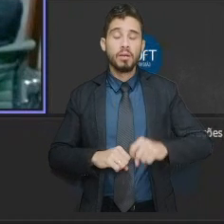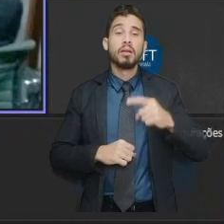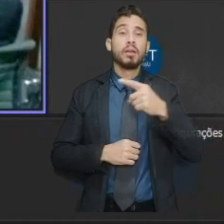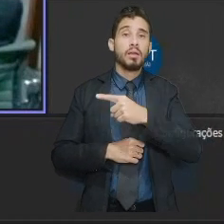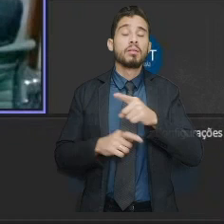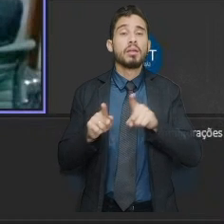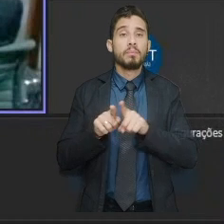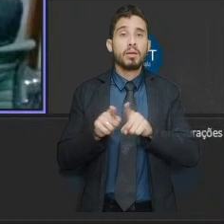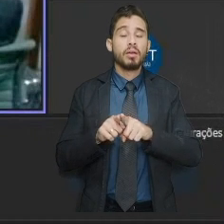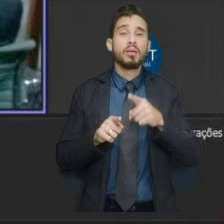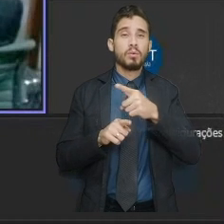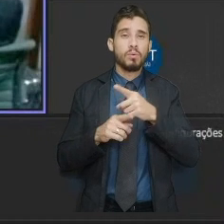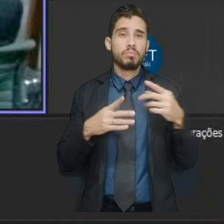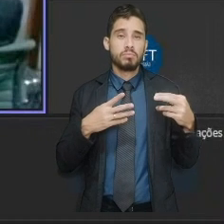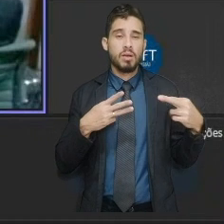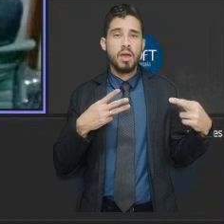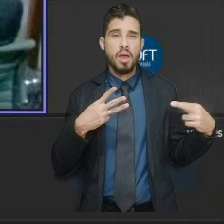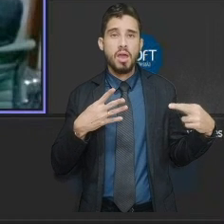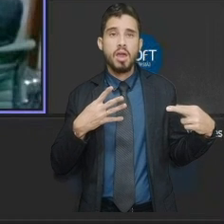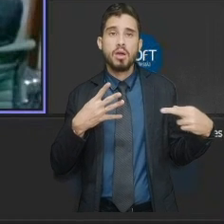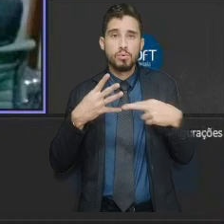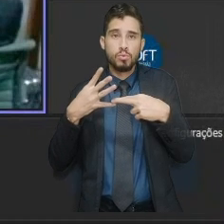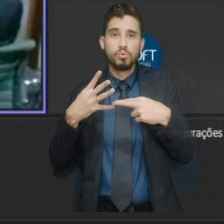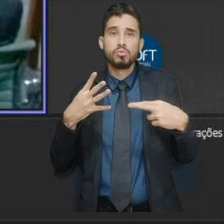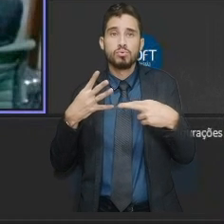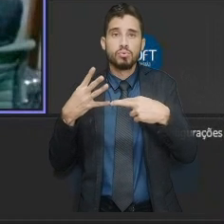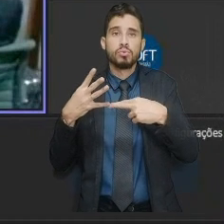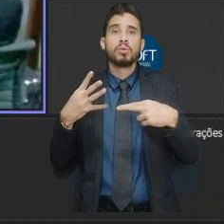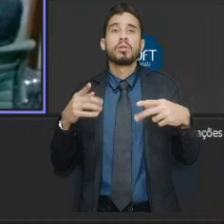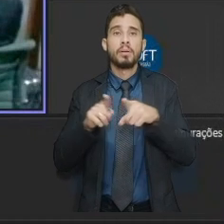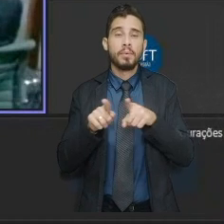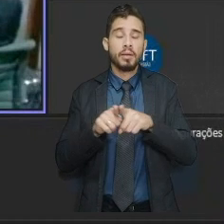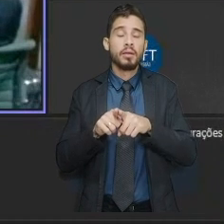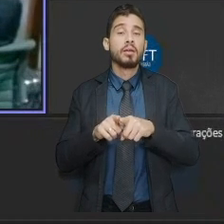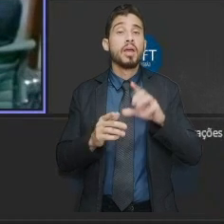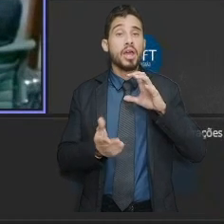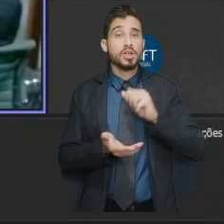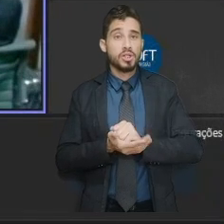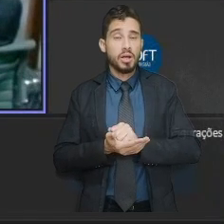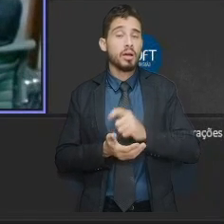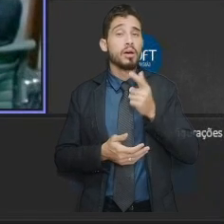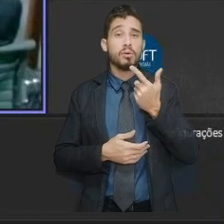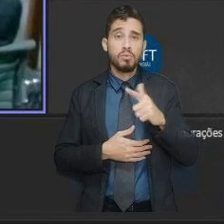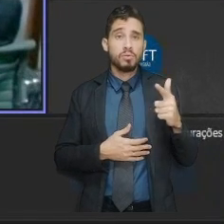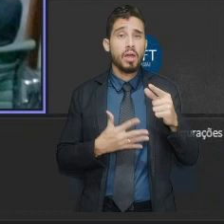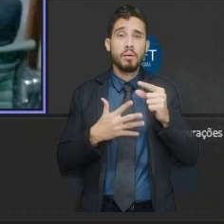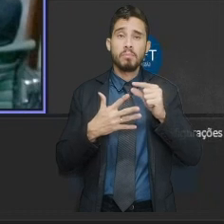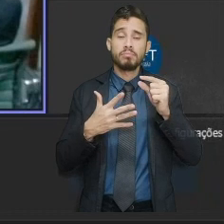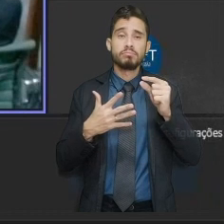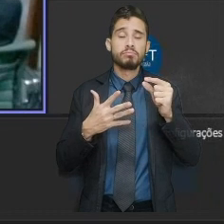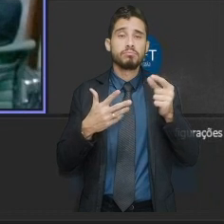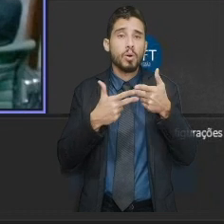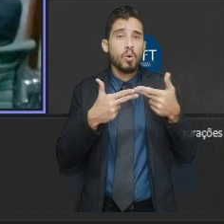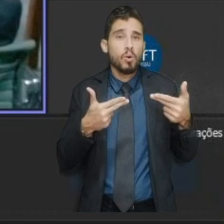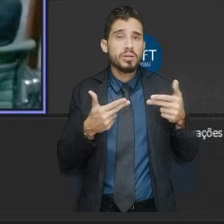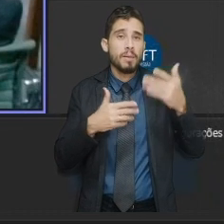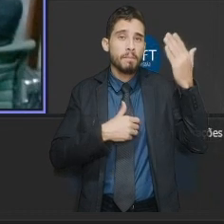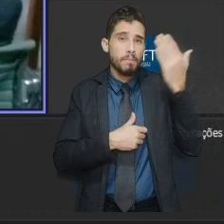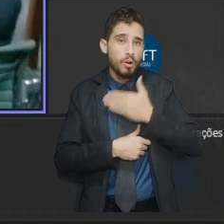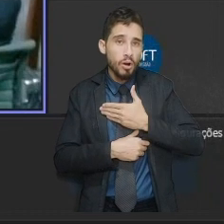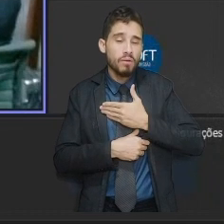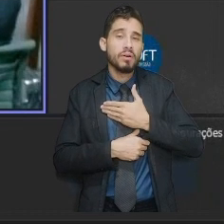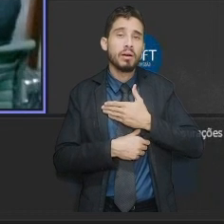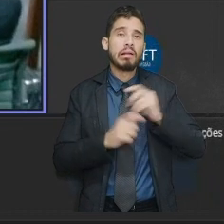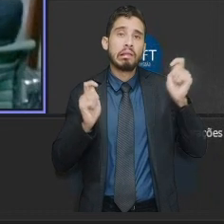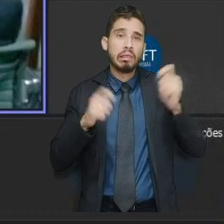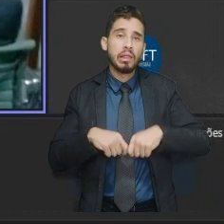sistema e eu estou negando provimento ao recurso, registrando, principalmente, que não há nos autos elementos suficientes para formar